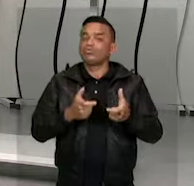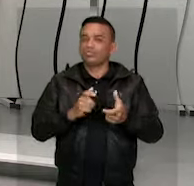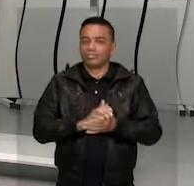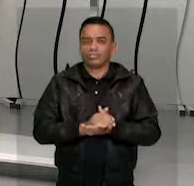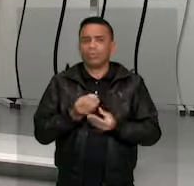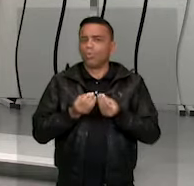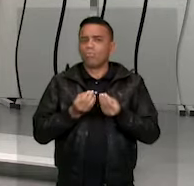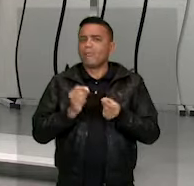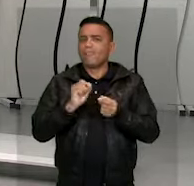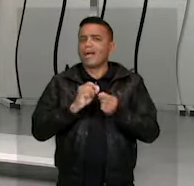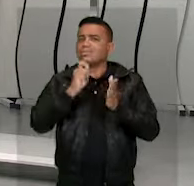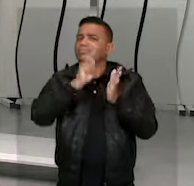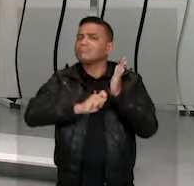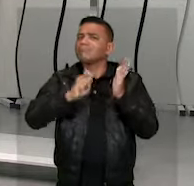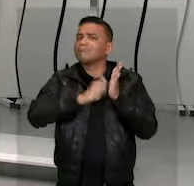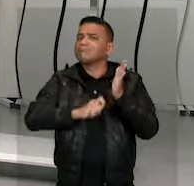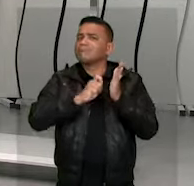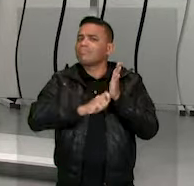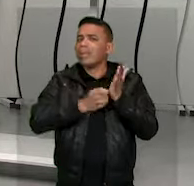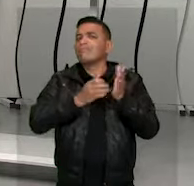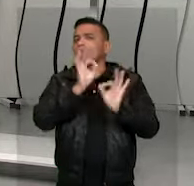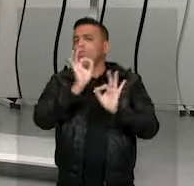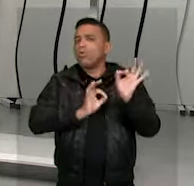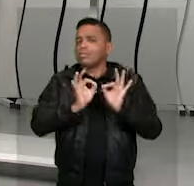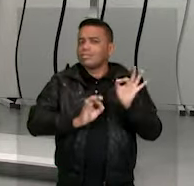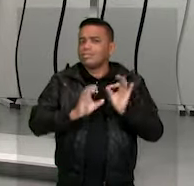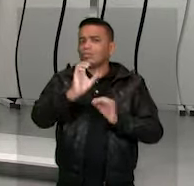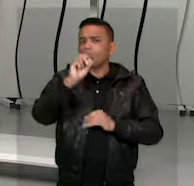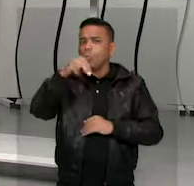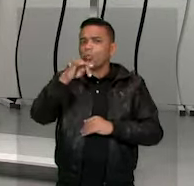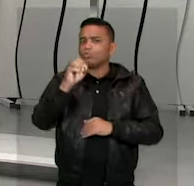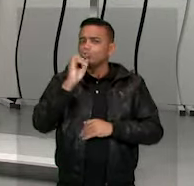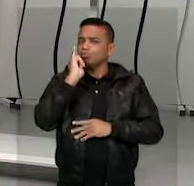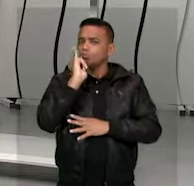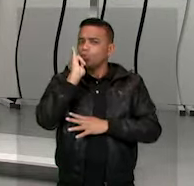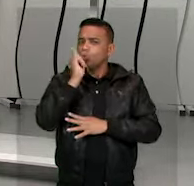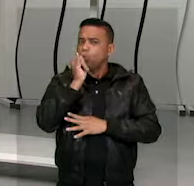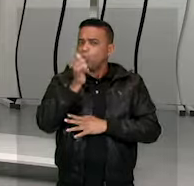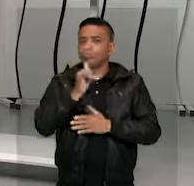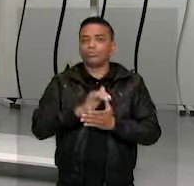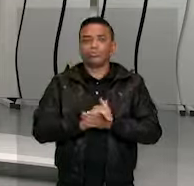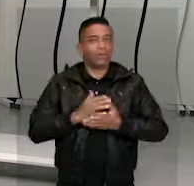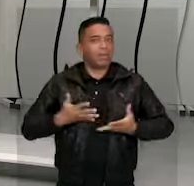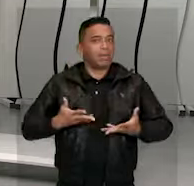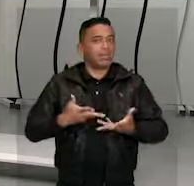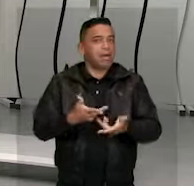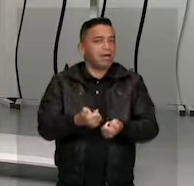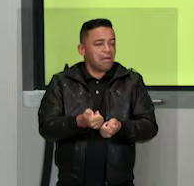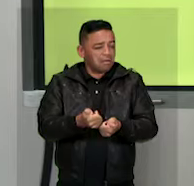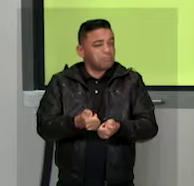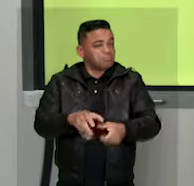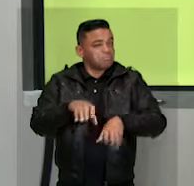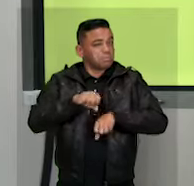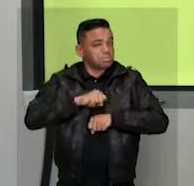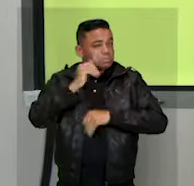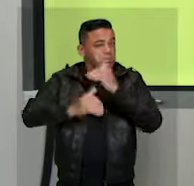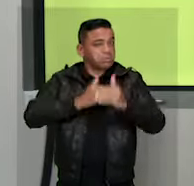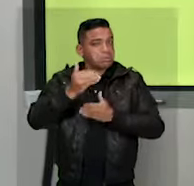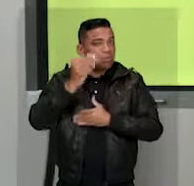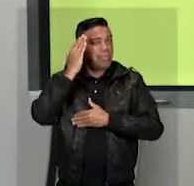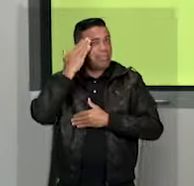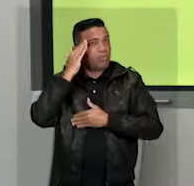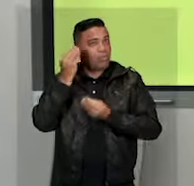um conto? Bom, para apropriarmos dessa habilidade que foi dita e como entender como se organiza